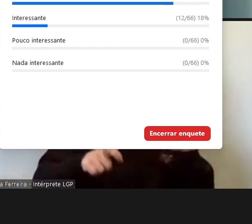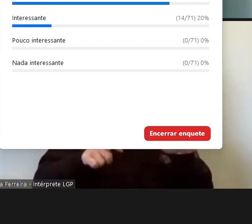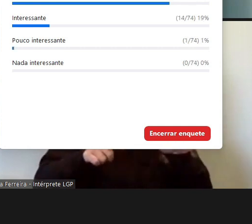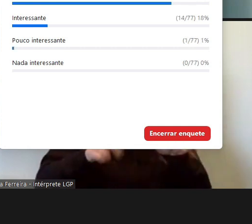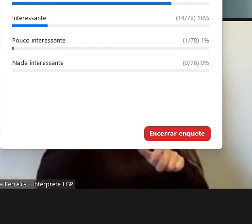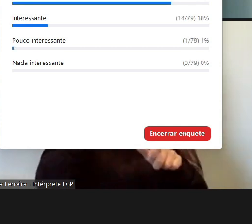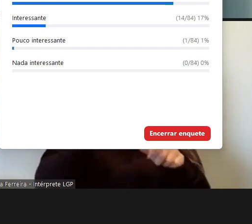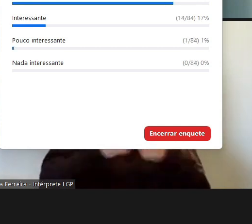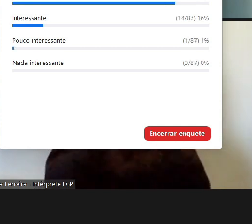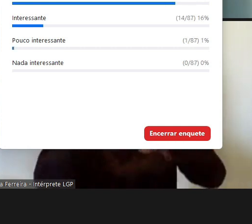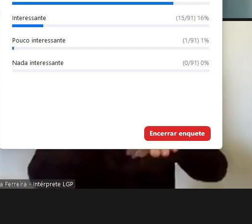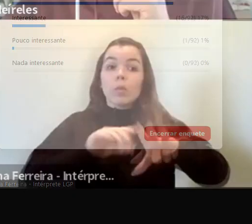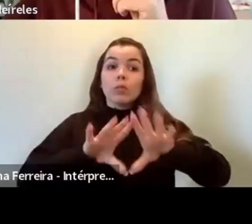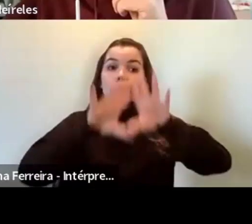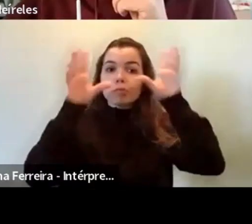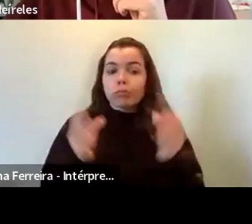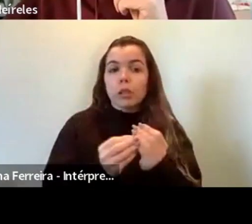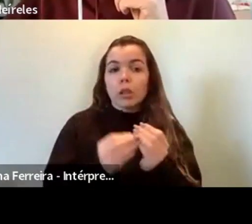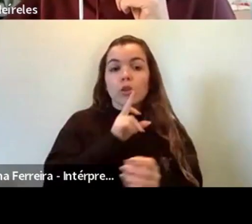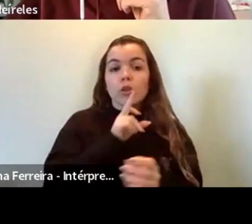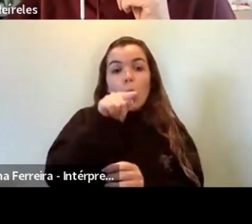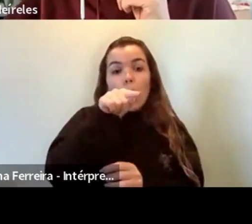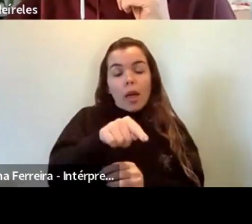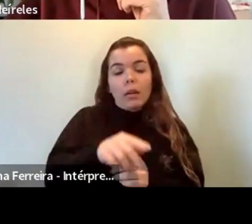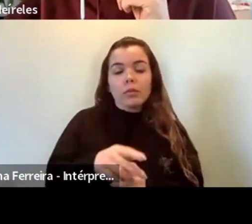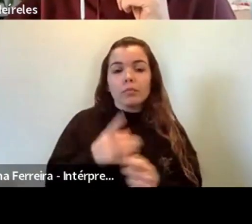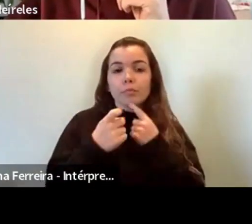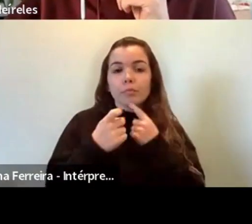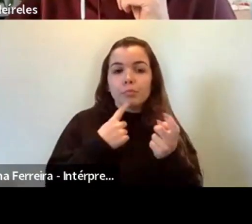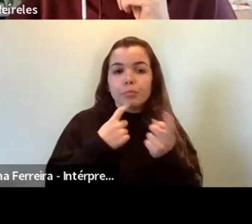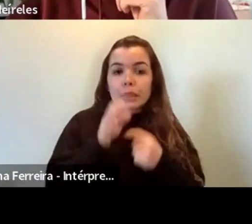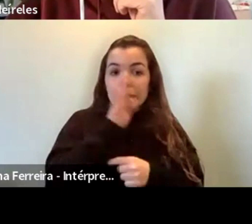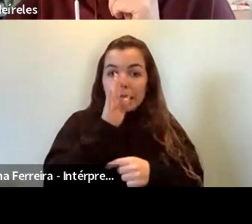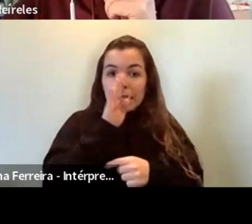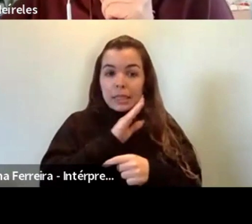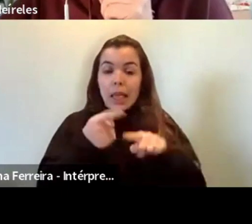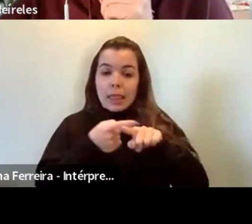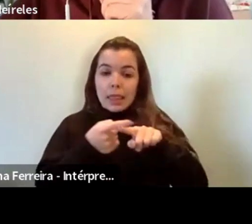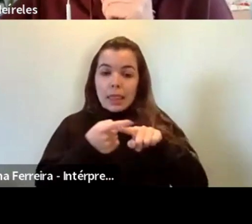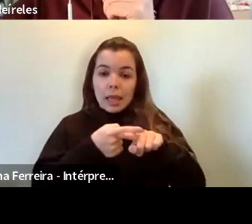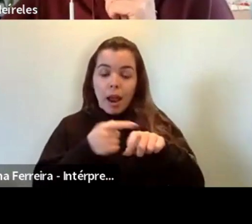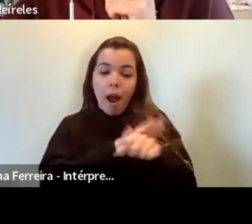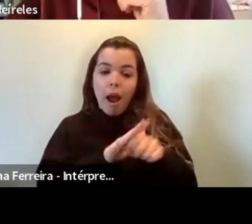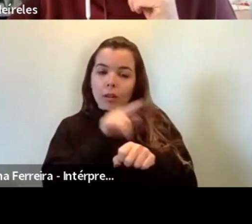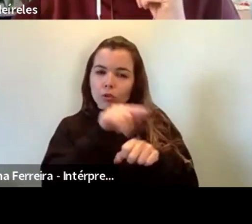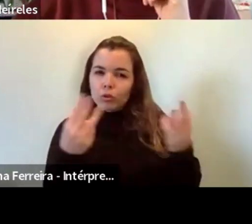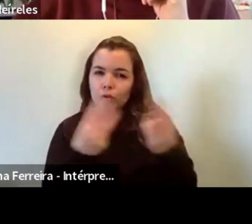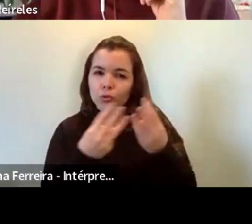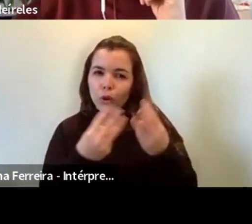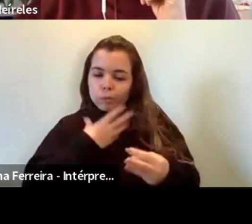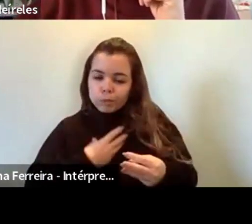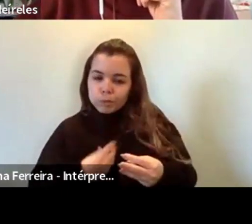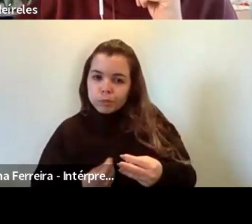e que respondam a este inquérito. Se tem interesse pelas áreas abordadas neste webinar e gostaria de aprofundar os seus conhecimentos sobre